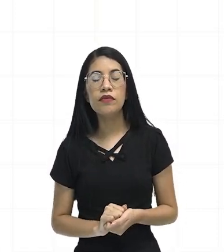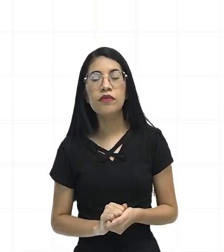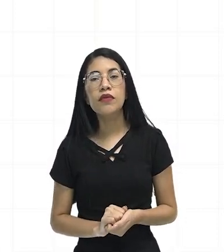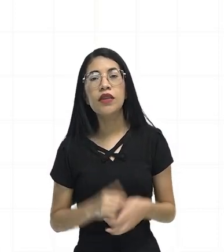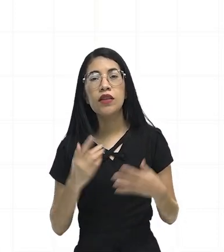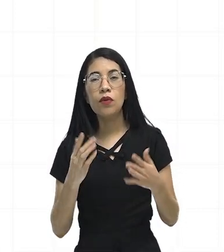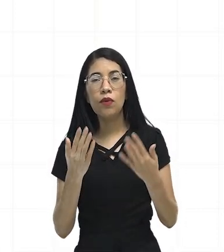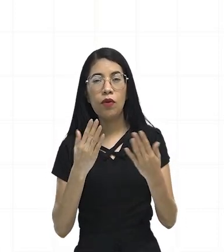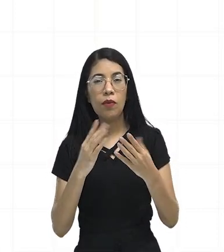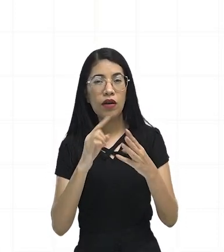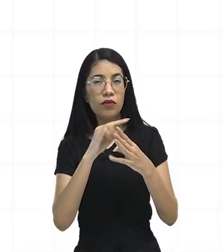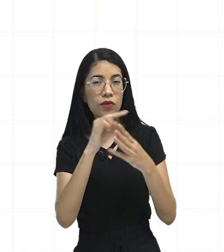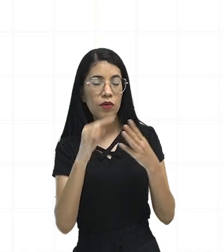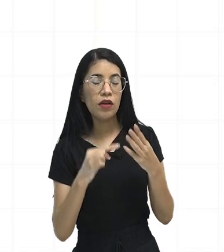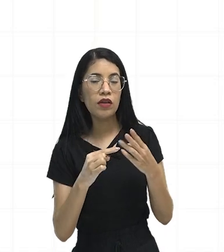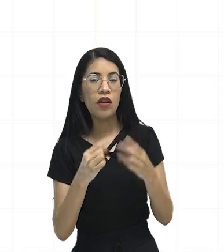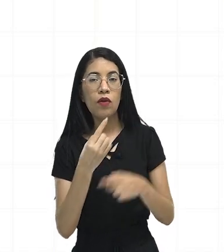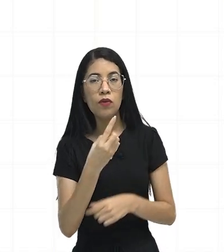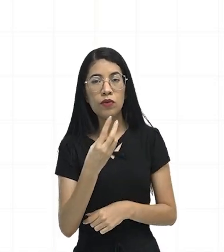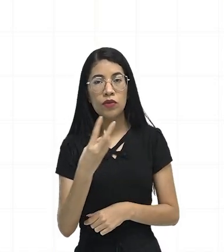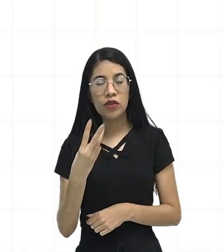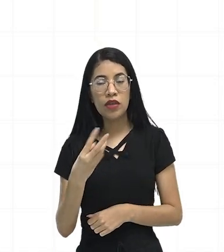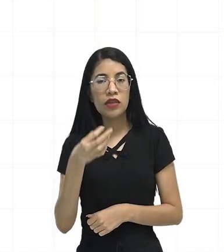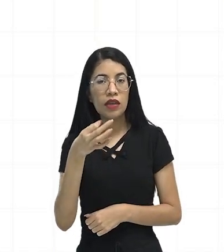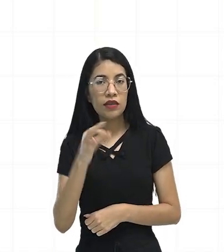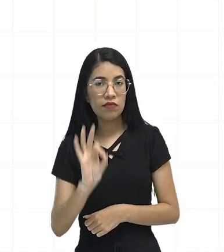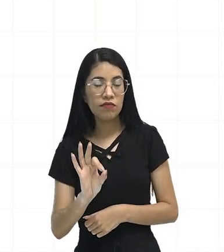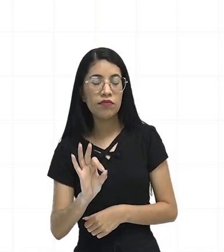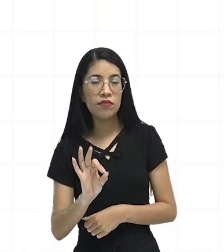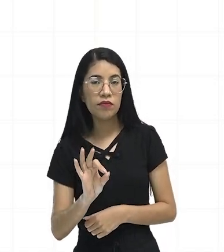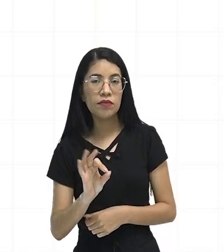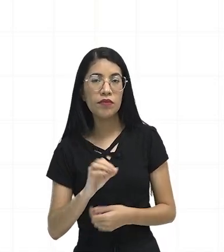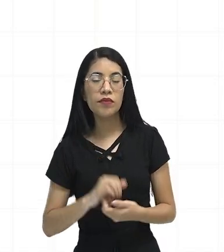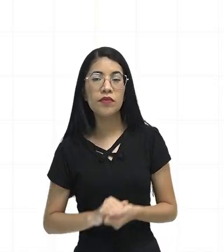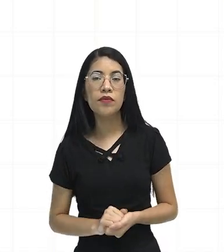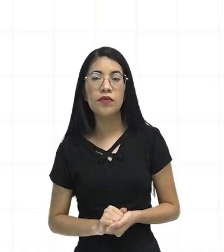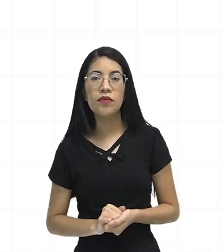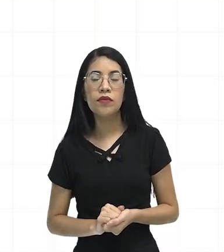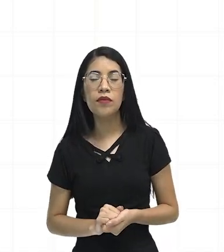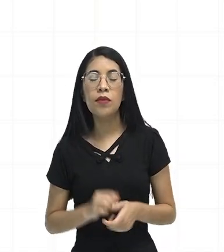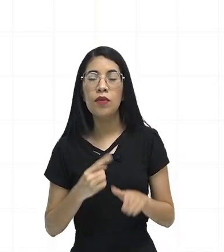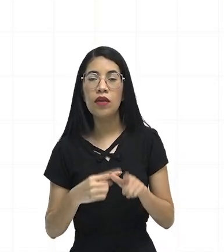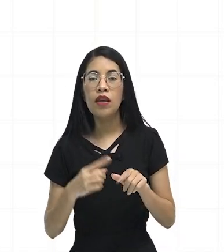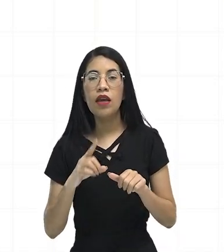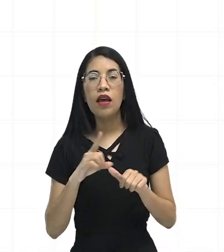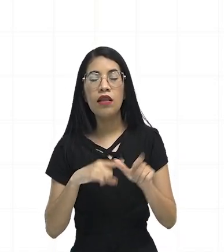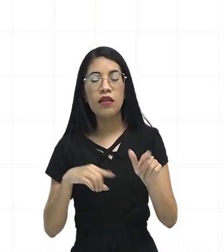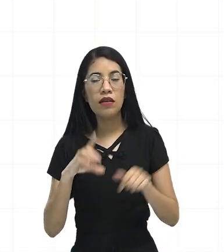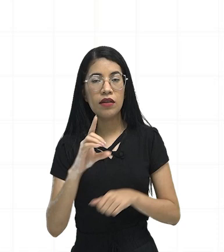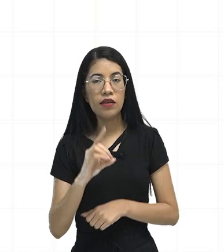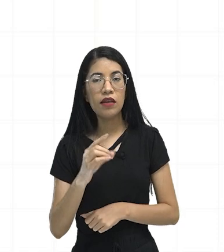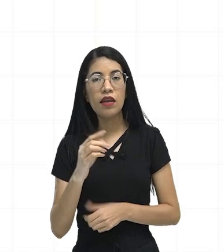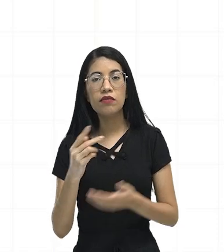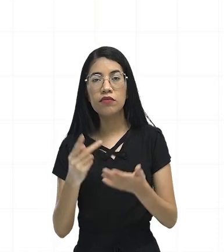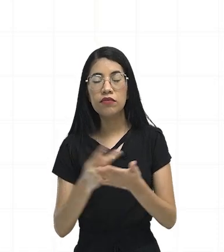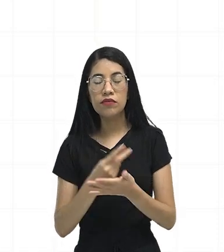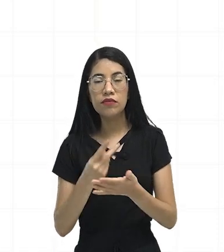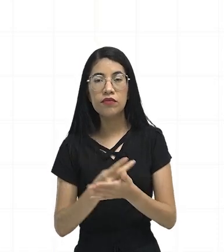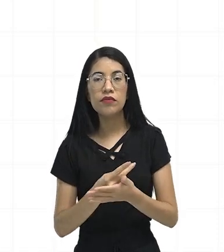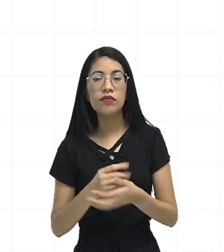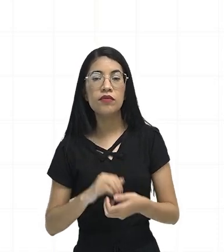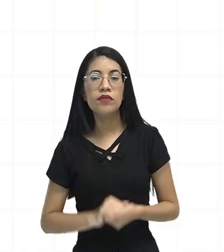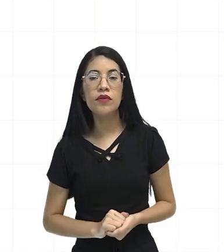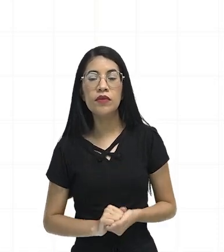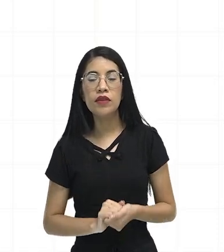ó, 1, 2 e 3. Já que a letra D é falsa, a última é falsa. Portanto, essa